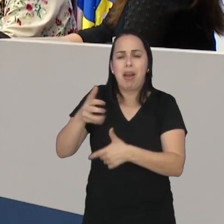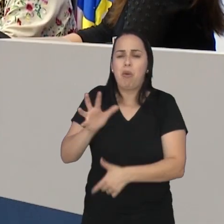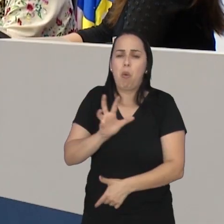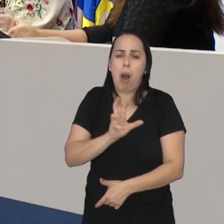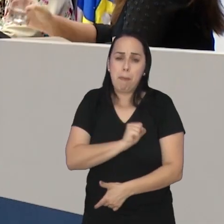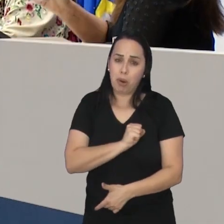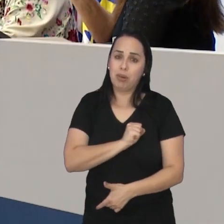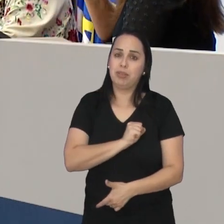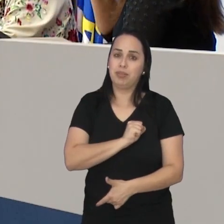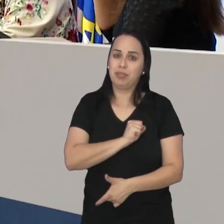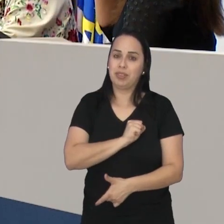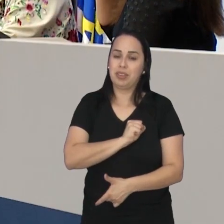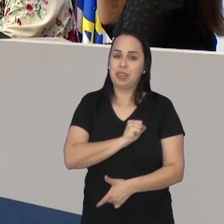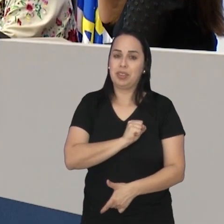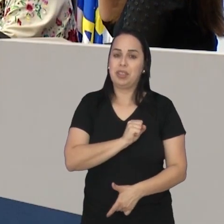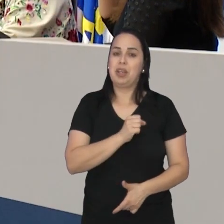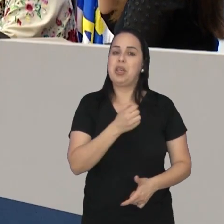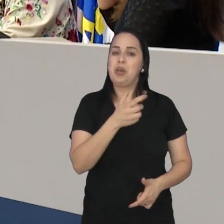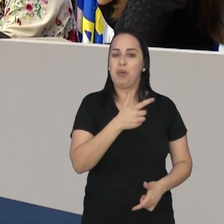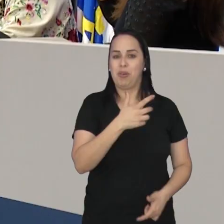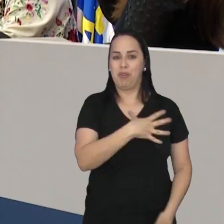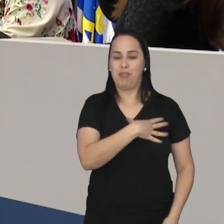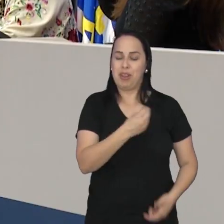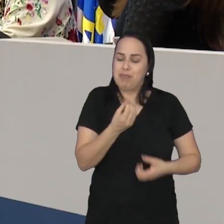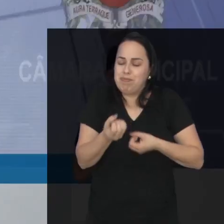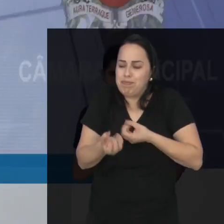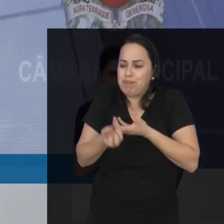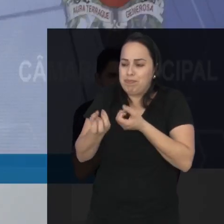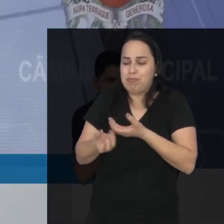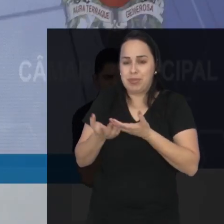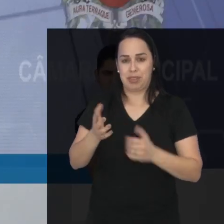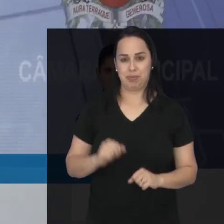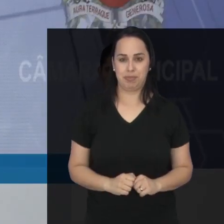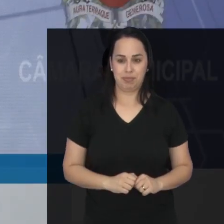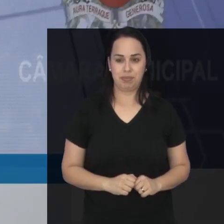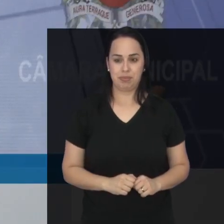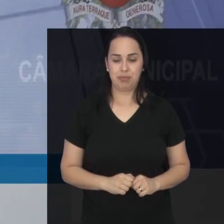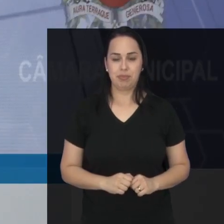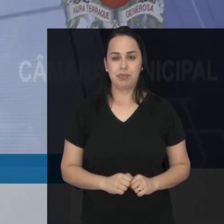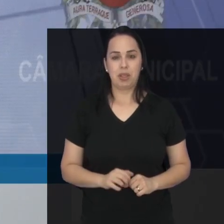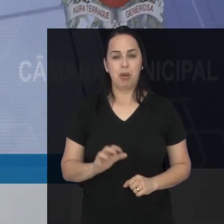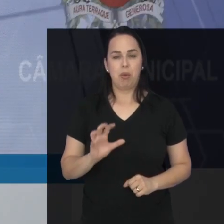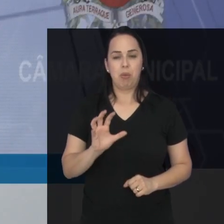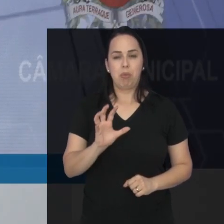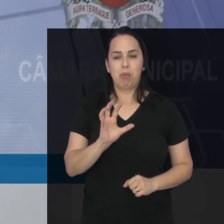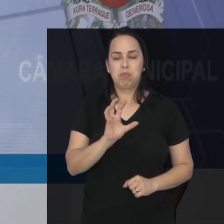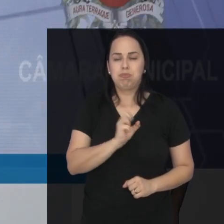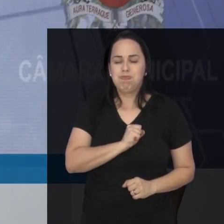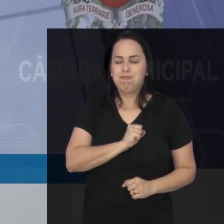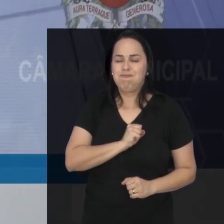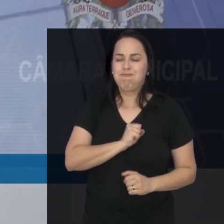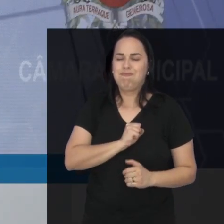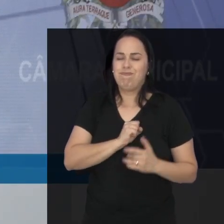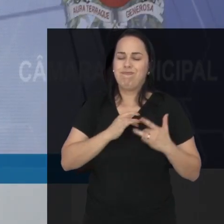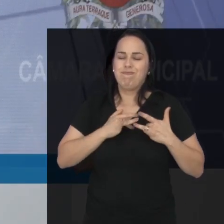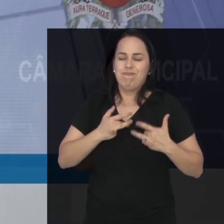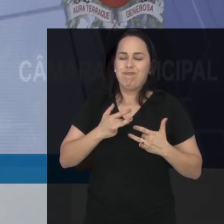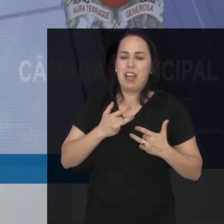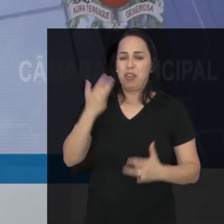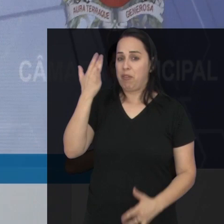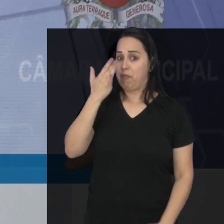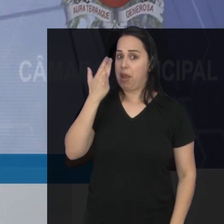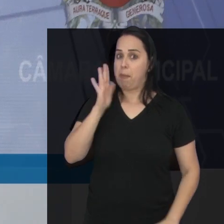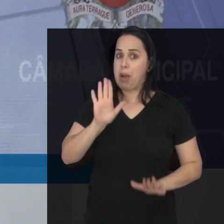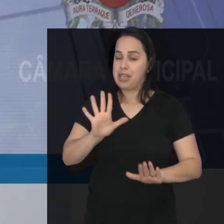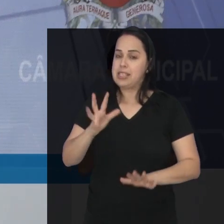dessas funções. Amor declamado em poesia. O amor é fogo que arde sem se ver. É ferida que